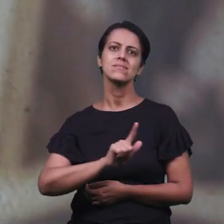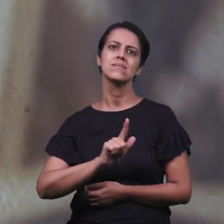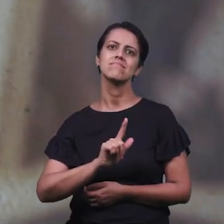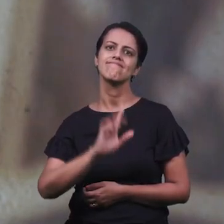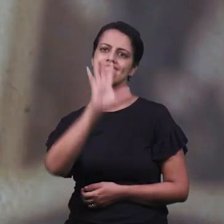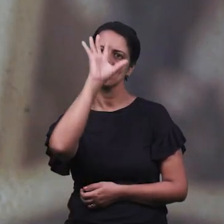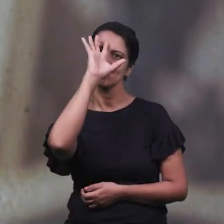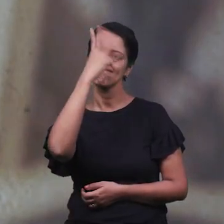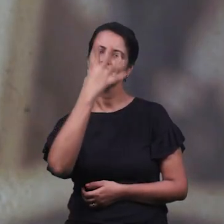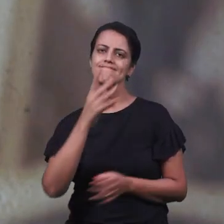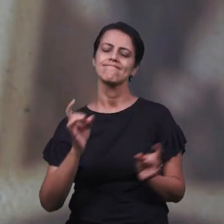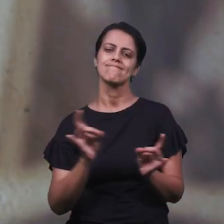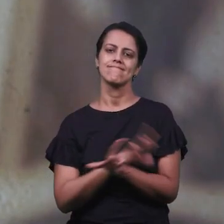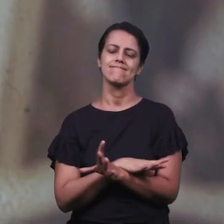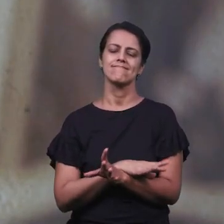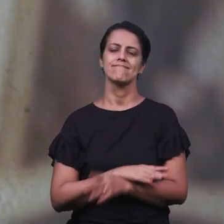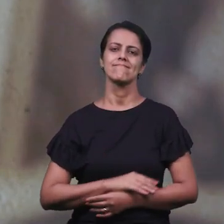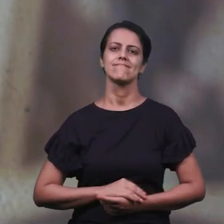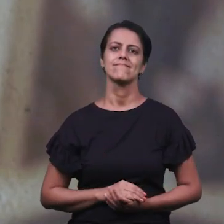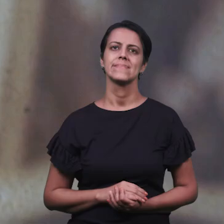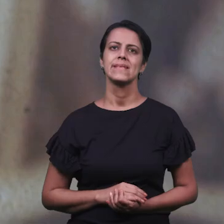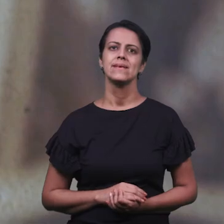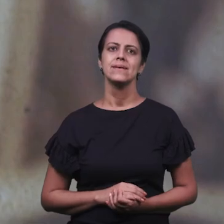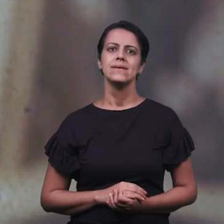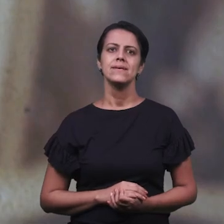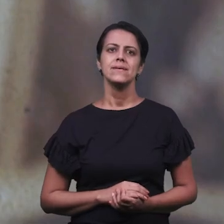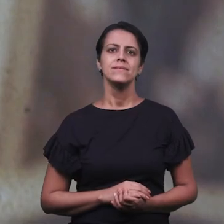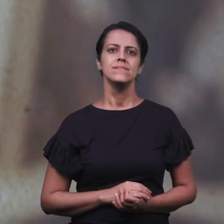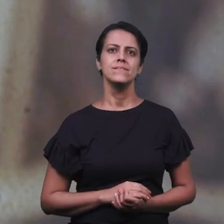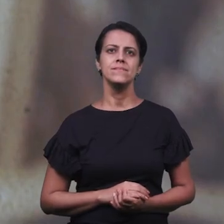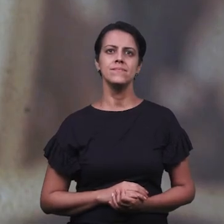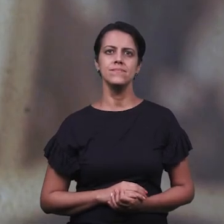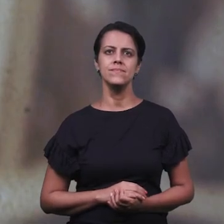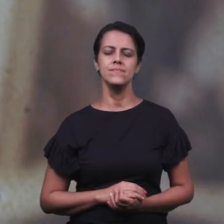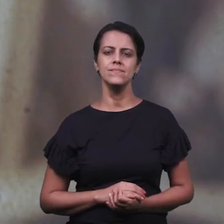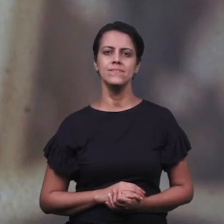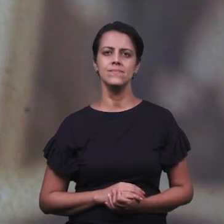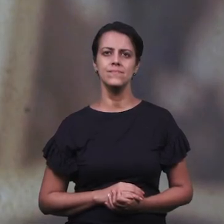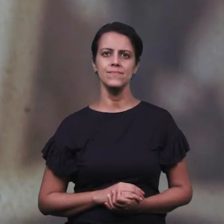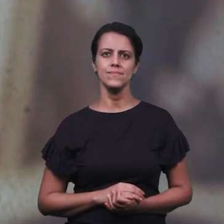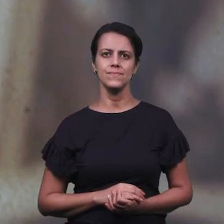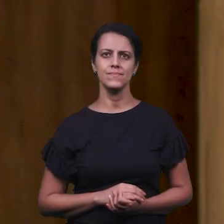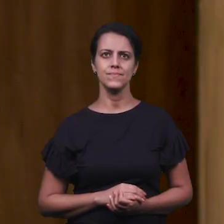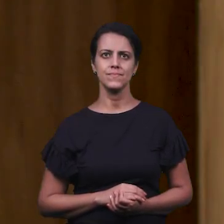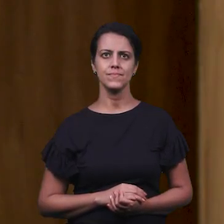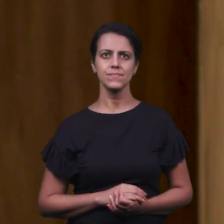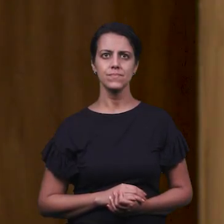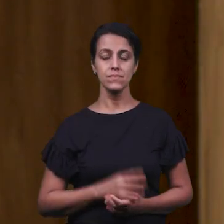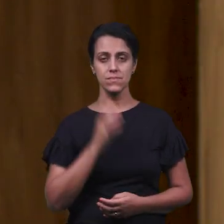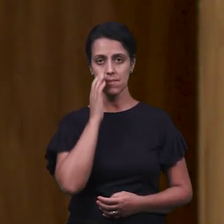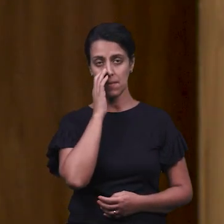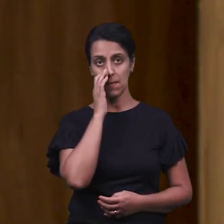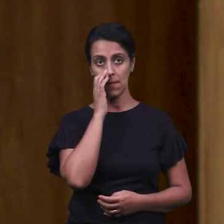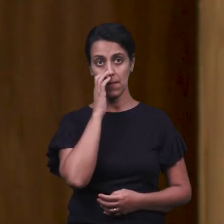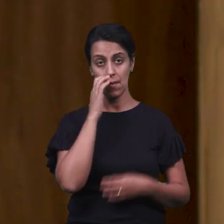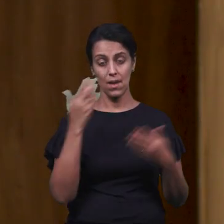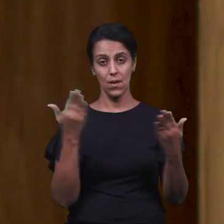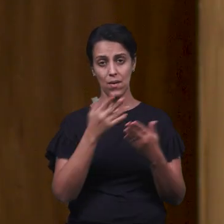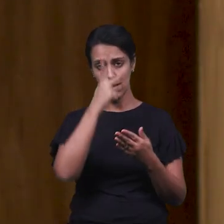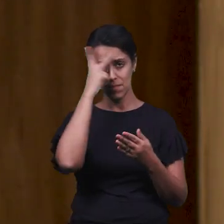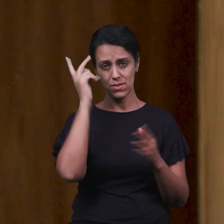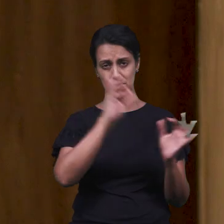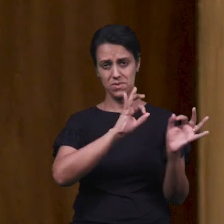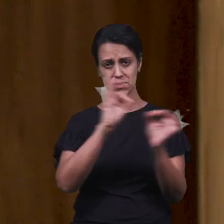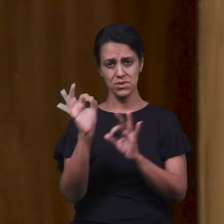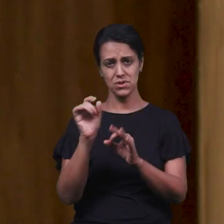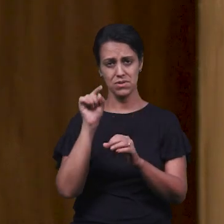efeitos legais e a coisa de fato está segura, né? Está resolvida. Né? Doutor Maurício, para quem está nos assistindo, e